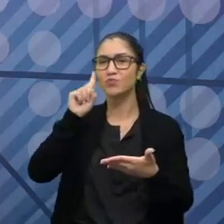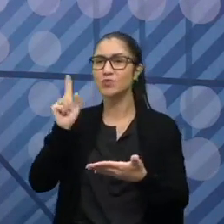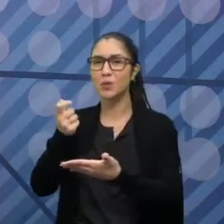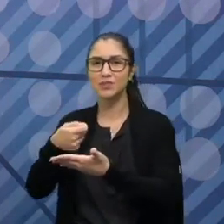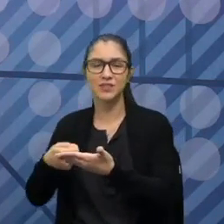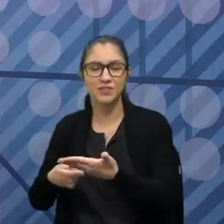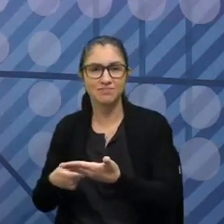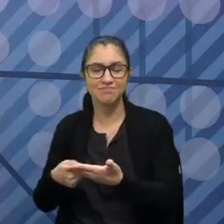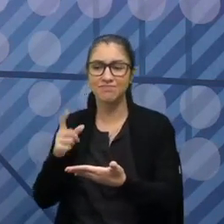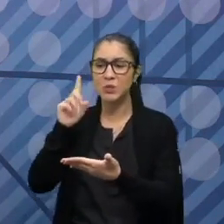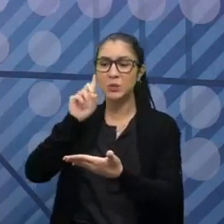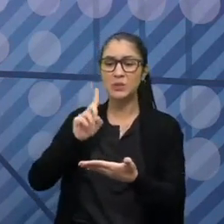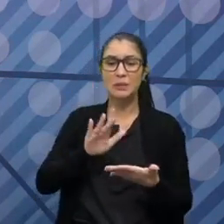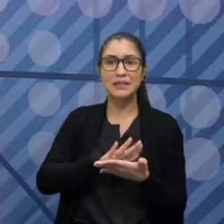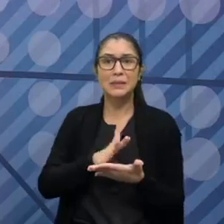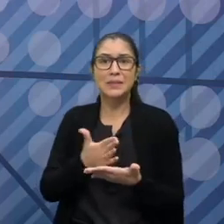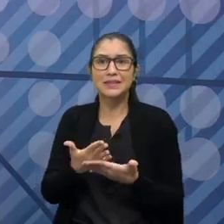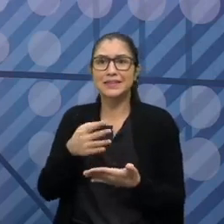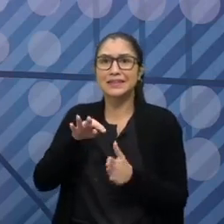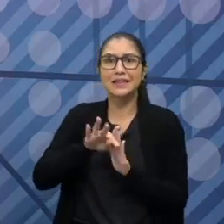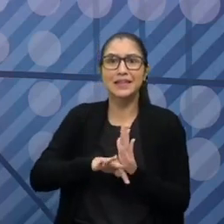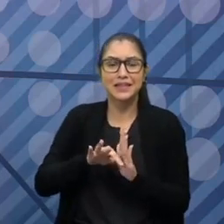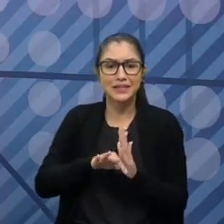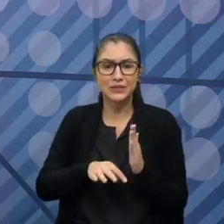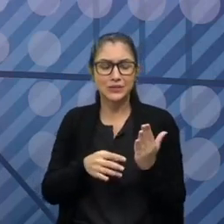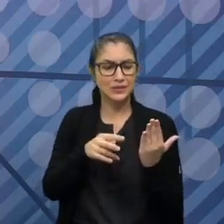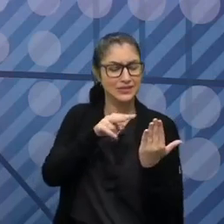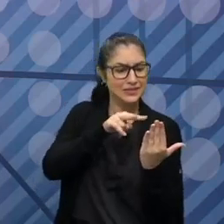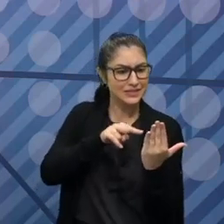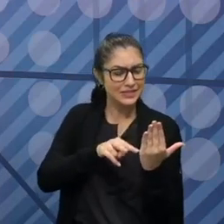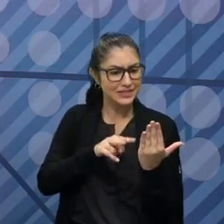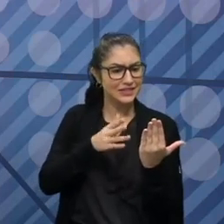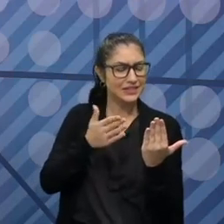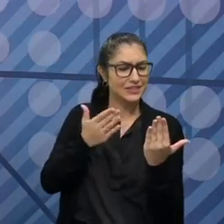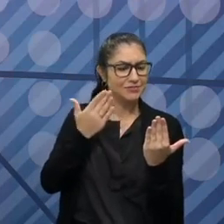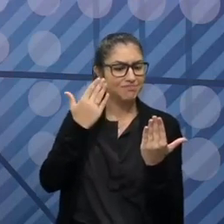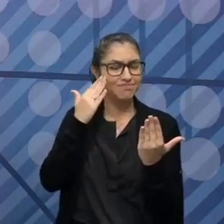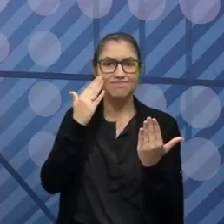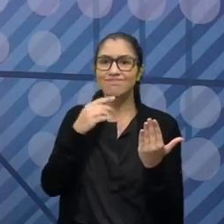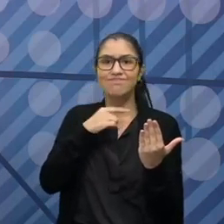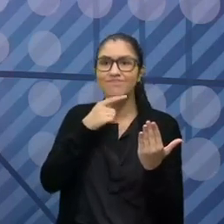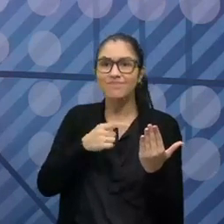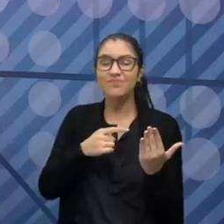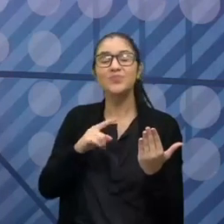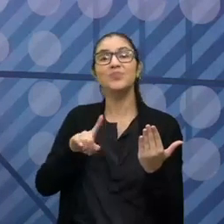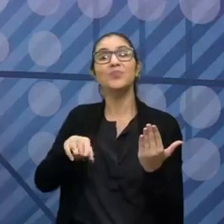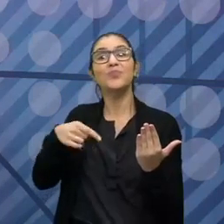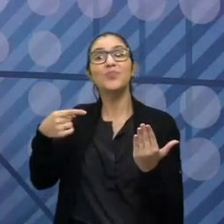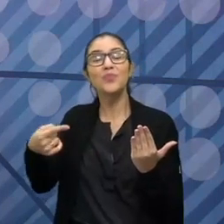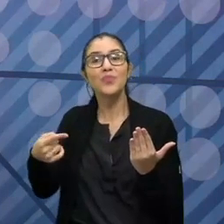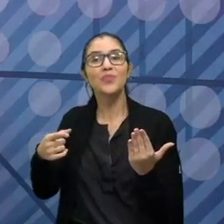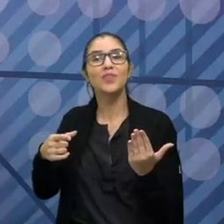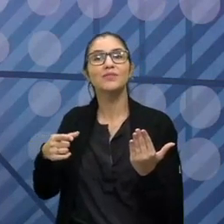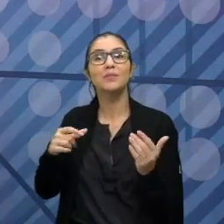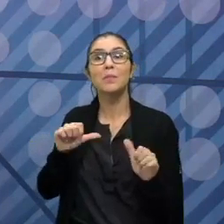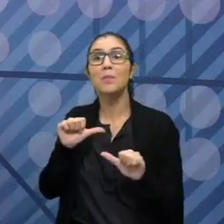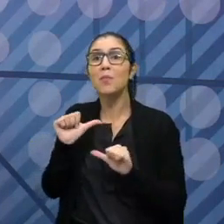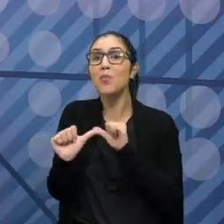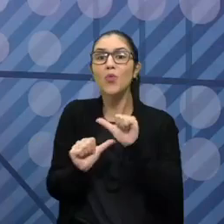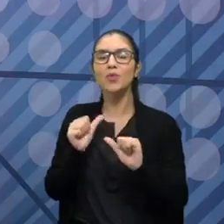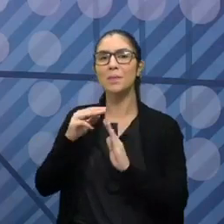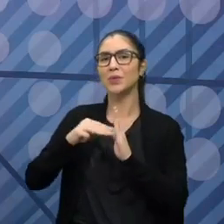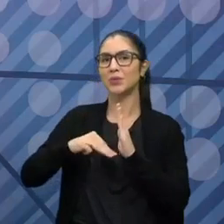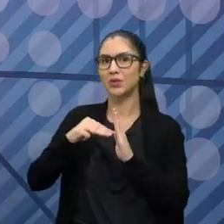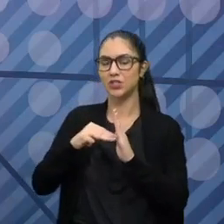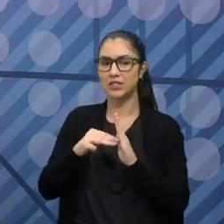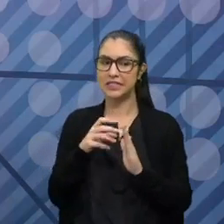escrever, não sabiam interpretar um texto. Então, foi um momento bem difícil. Aí veio, então, vamos mudar essa